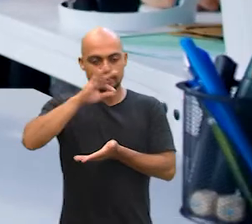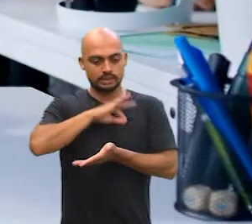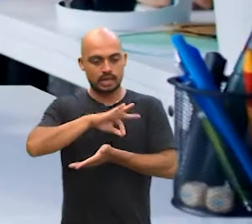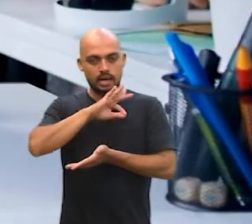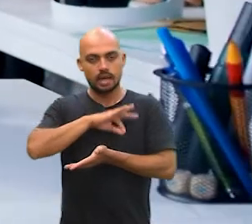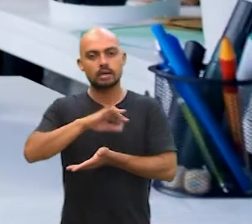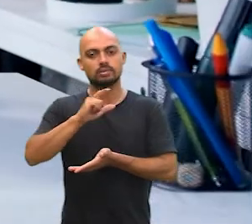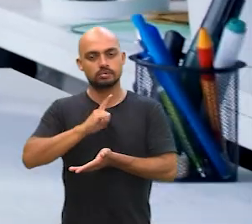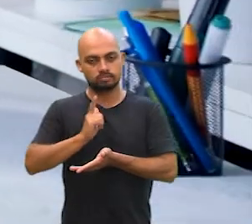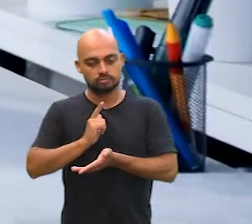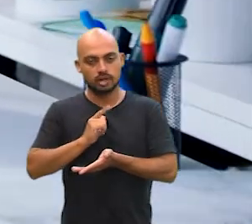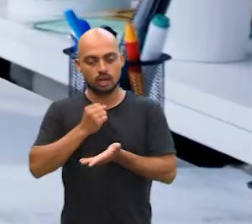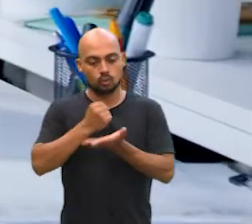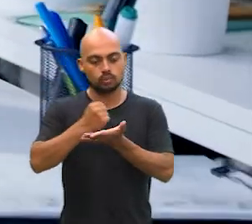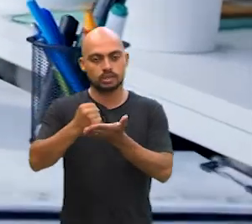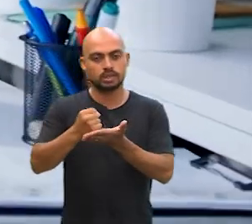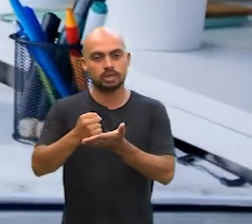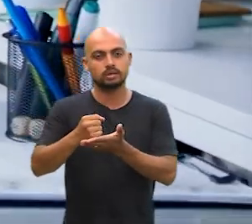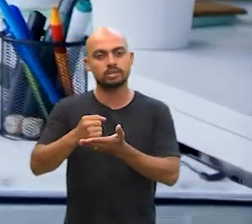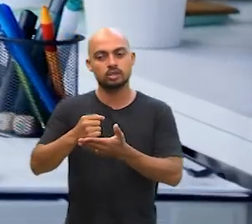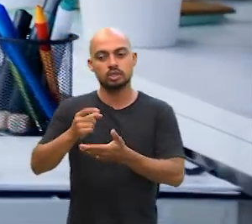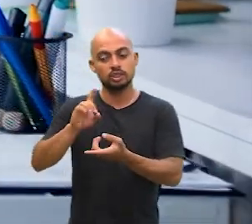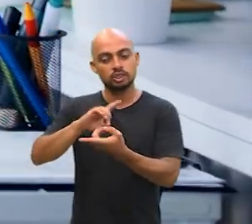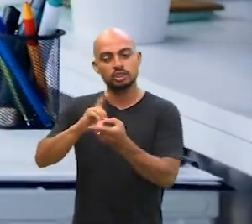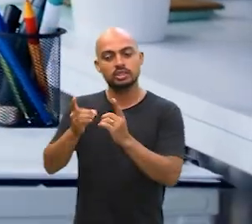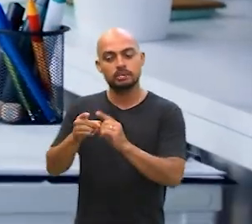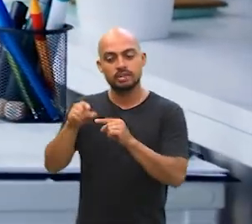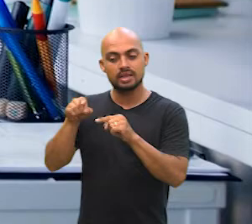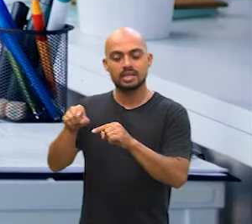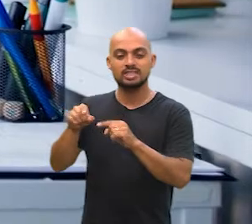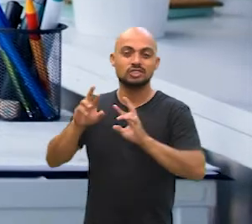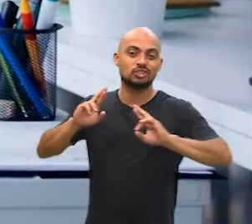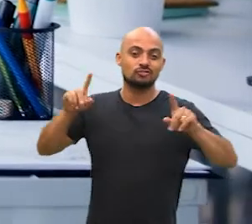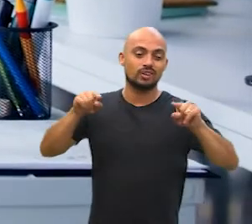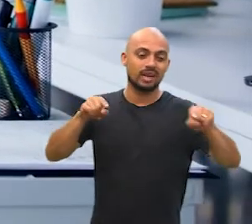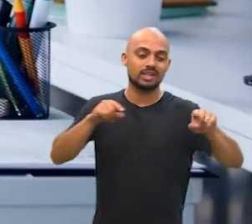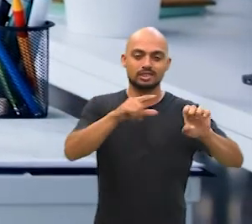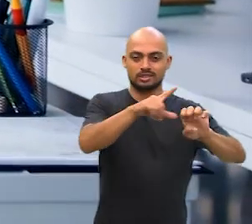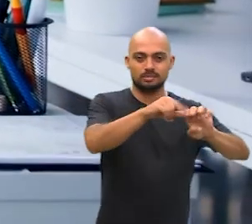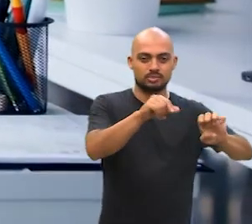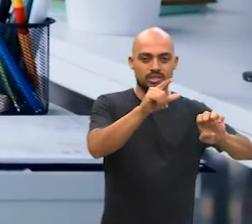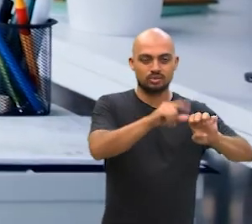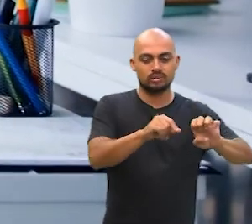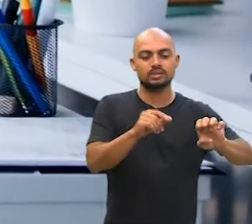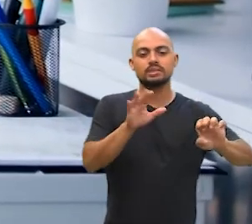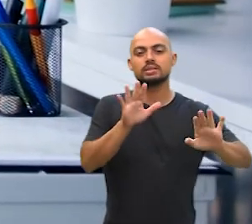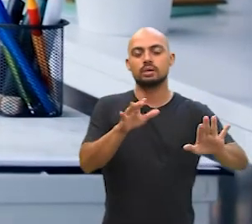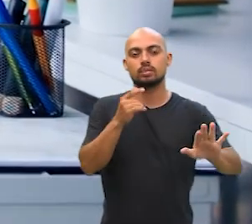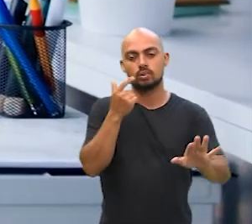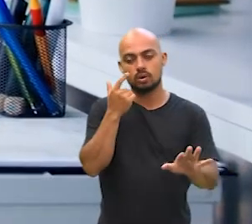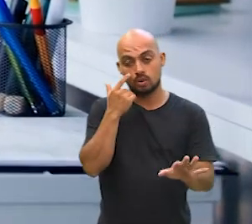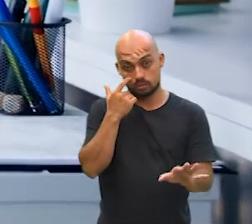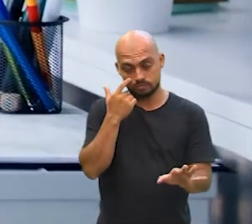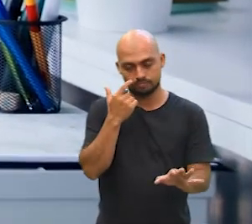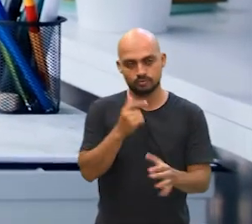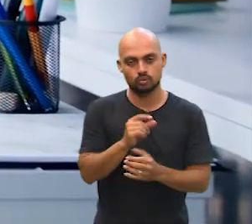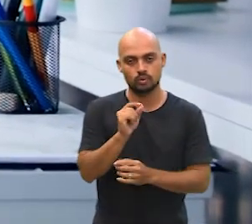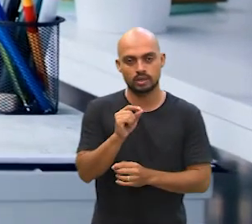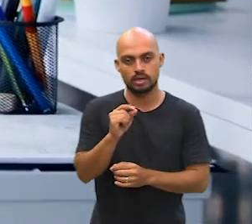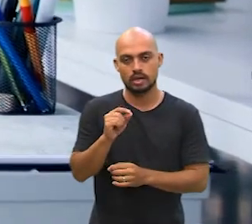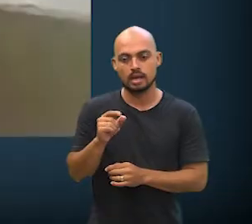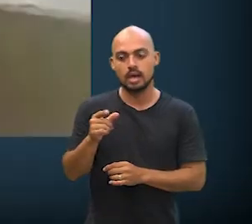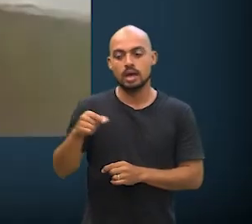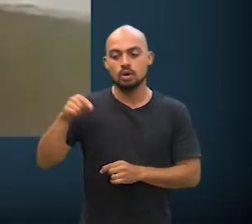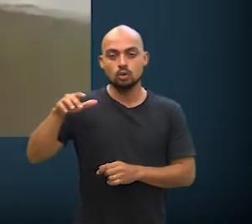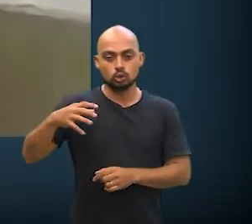pessoa CLT, ela é muito diferente da demanda de um empreendedor. Então, o que eu mais vejo é a pessoa trazendo a dinâmica que ela